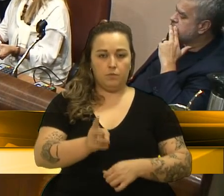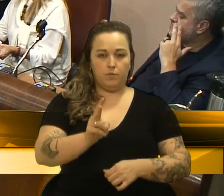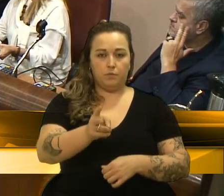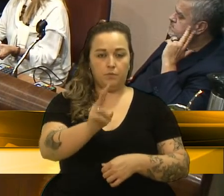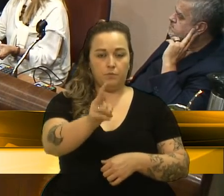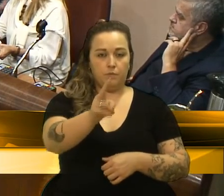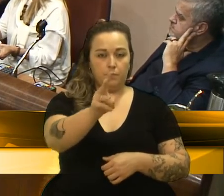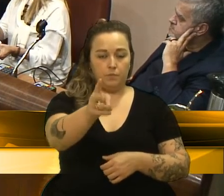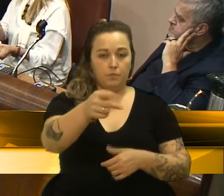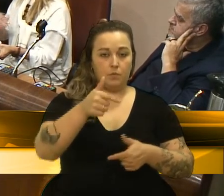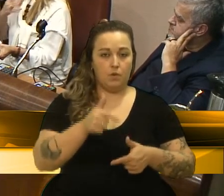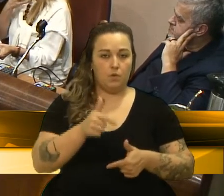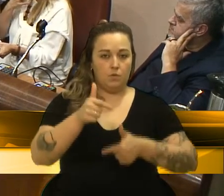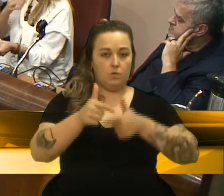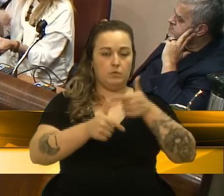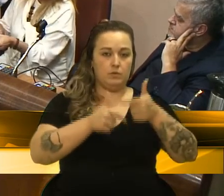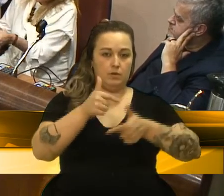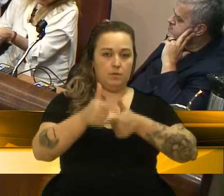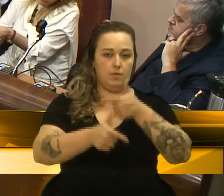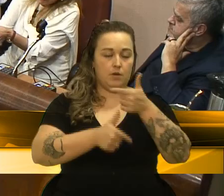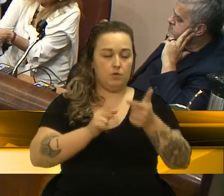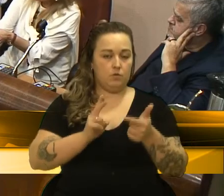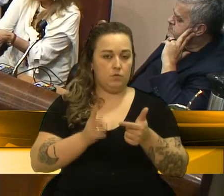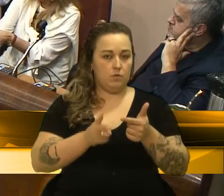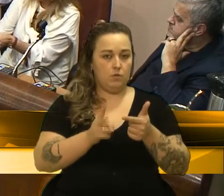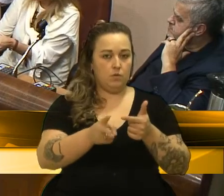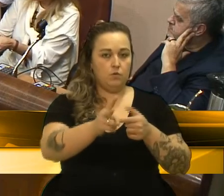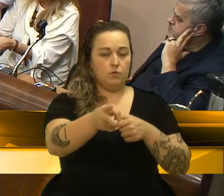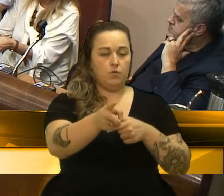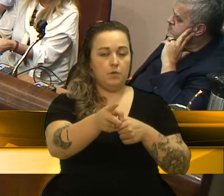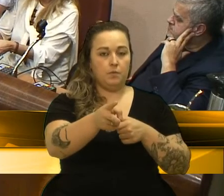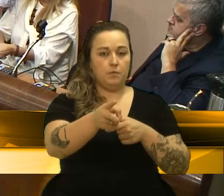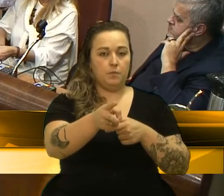aos nossos trabalhos. E